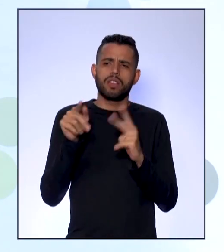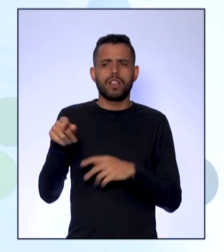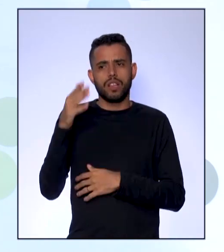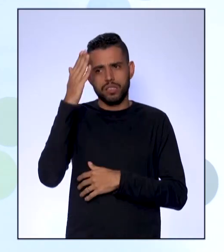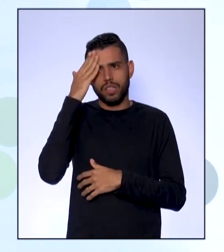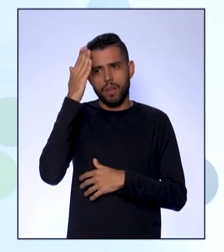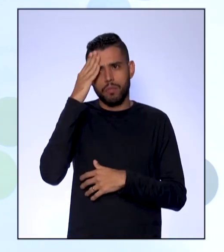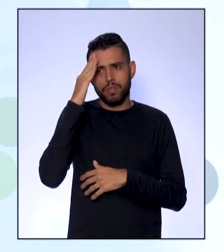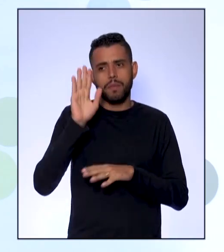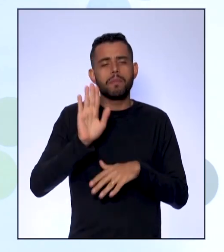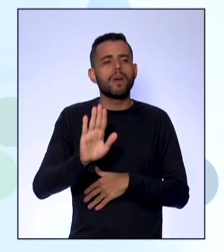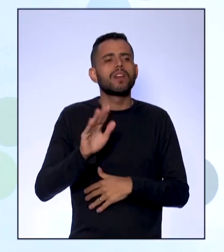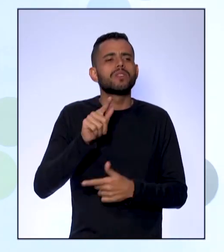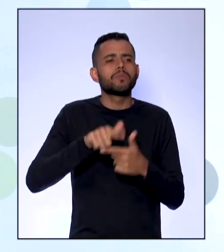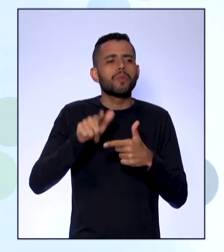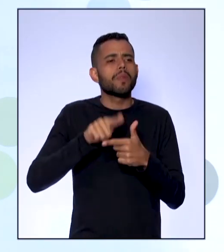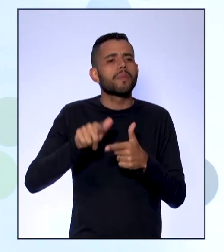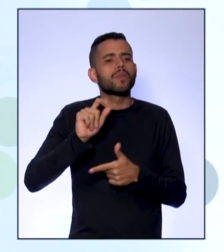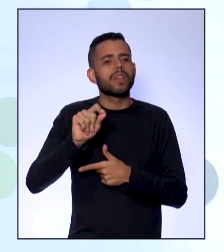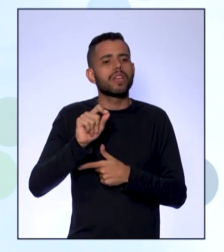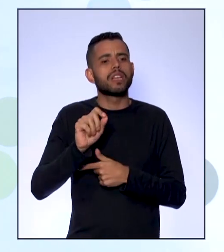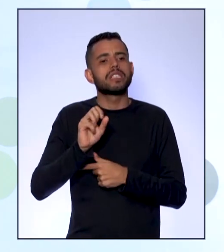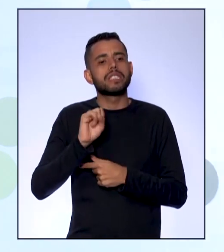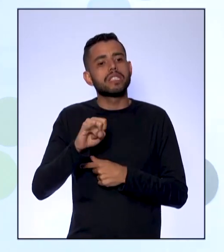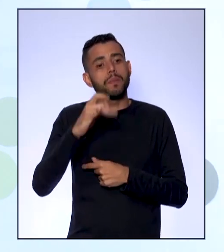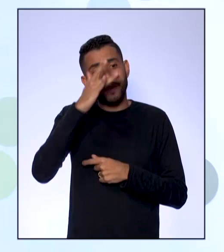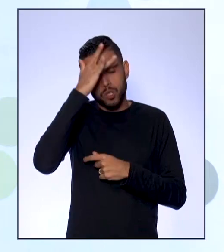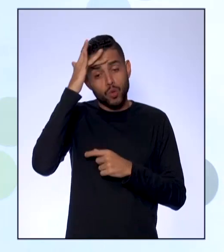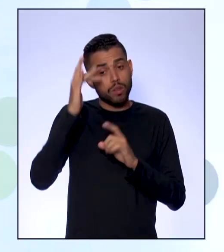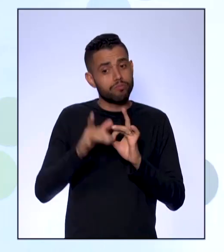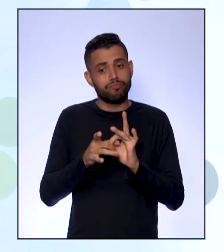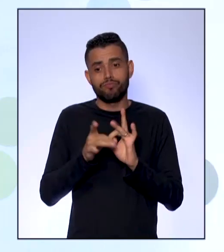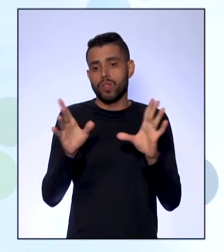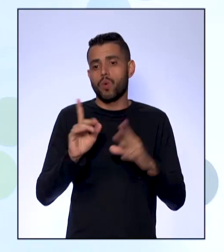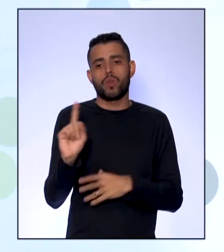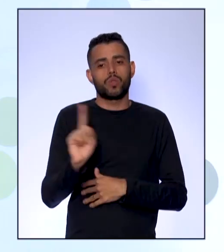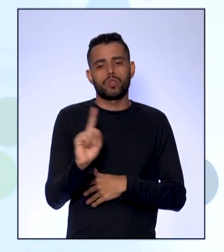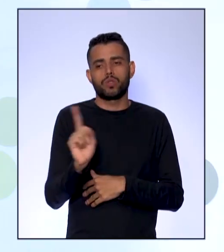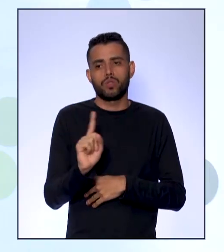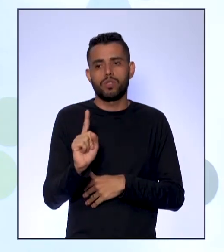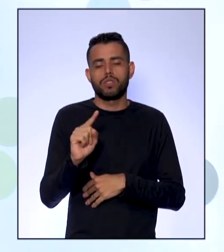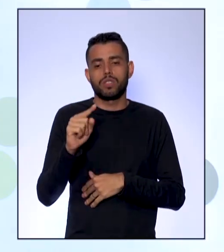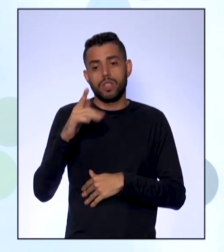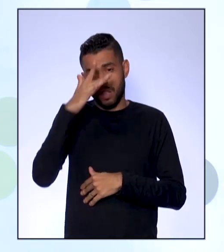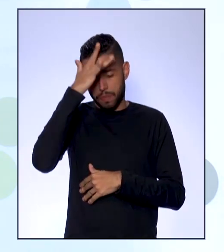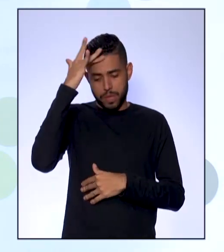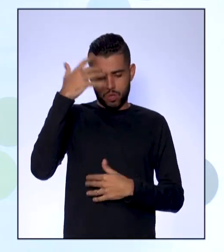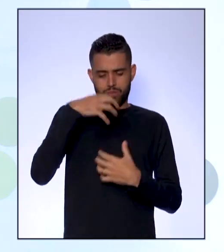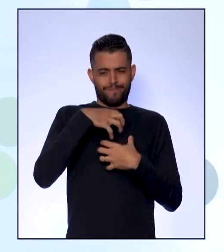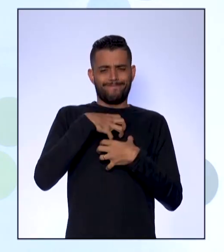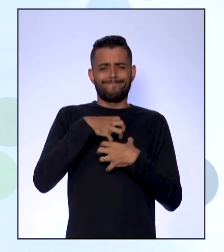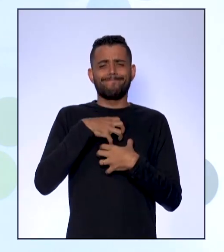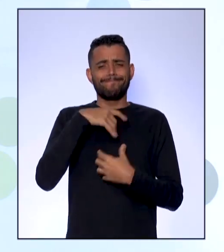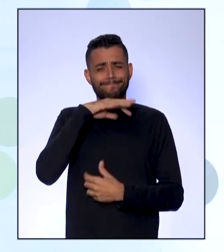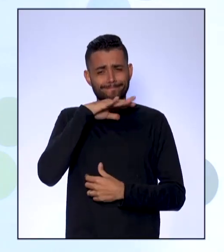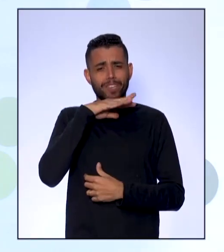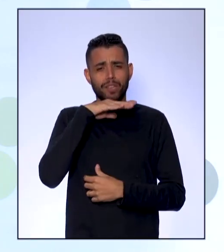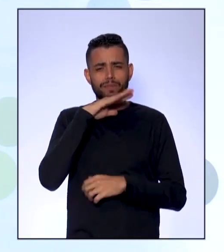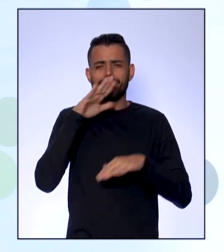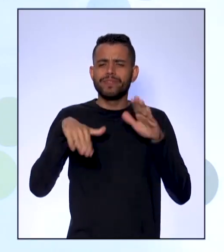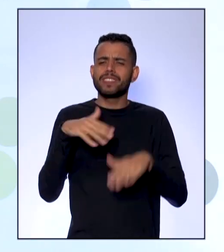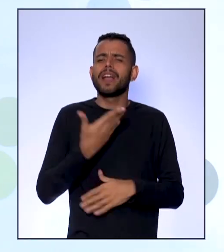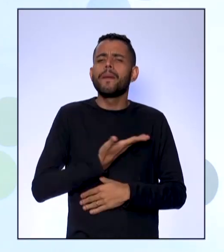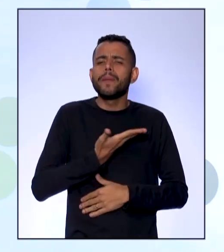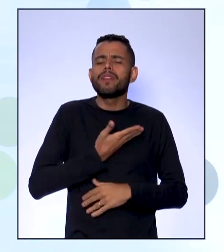disso. O problema é quando isso é feito sem autorização da pessoa e isso faz com que ela se sinta mal, né? Quantos amigos de vocês, a galera já não